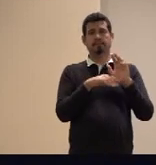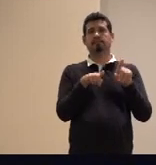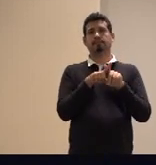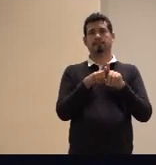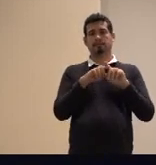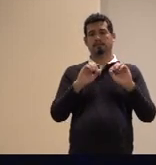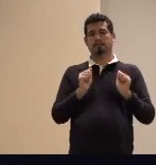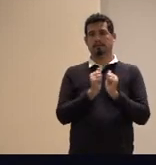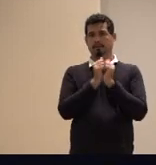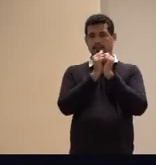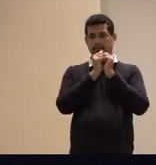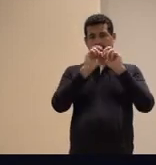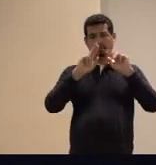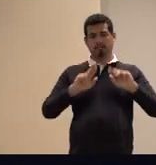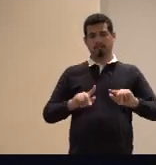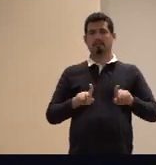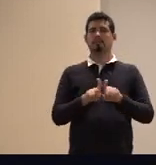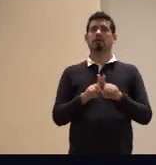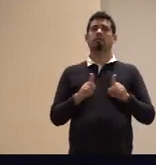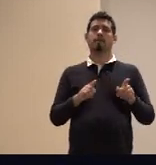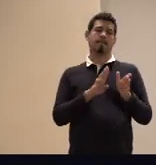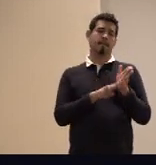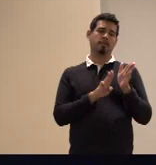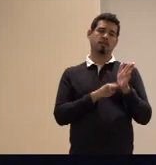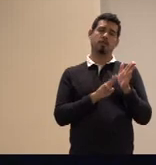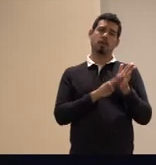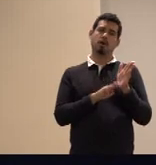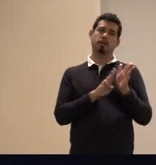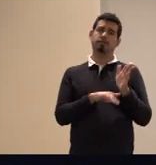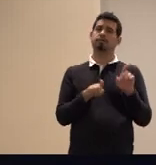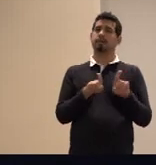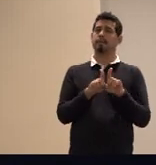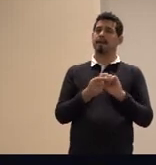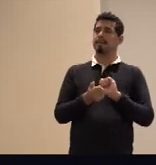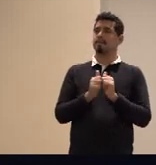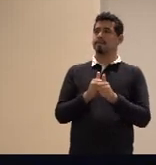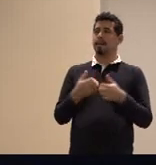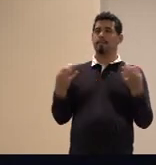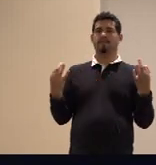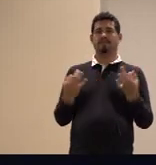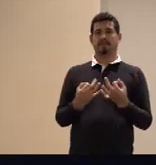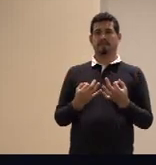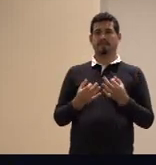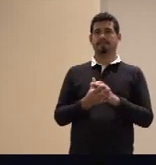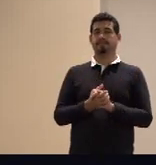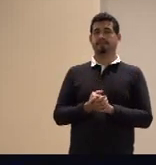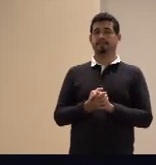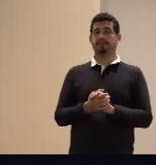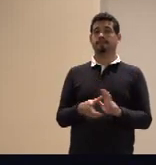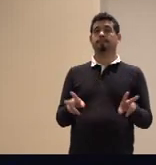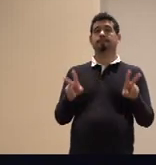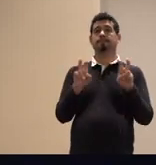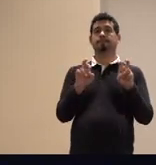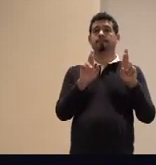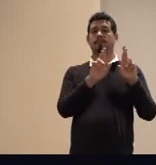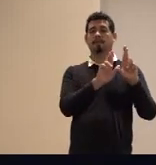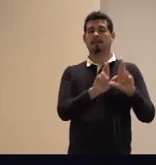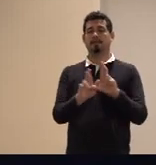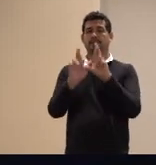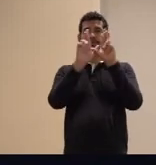apadrinhamento, todo metodologicamente adequado. Tá? Sobre a